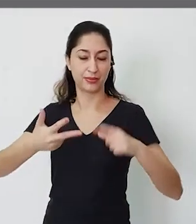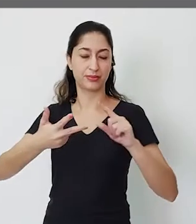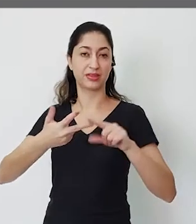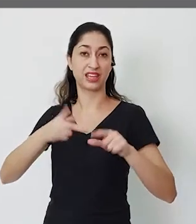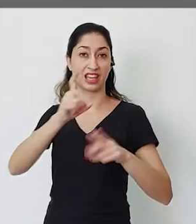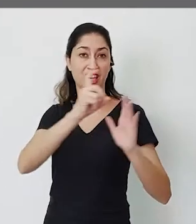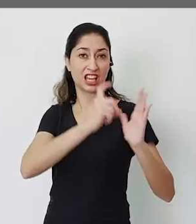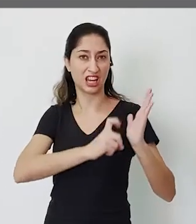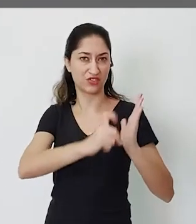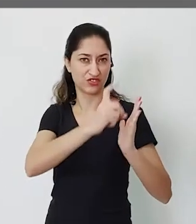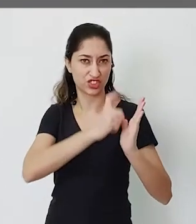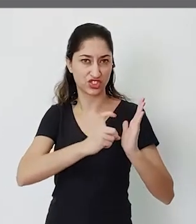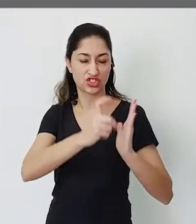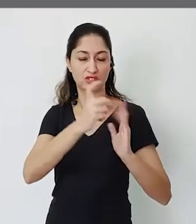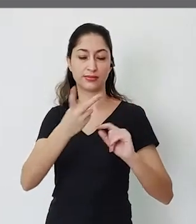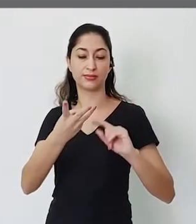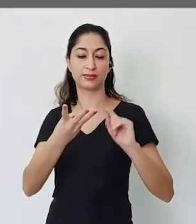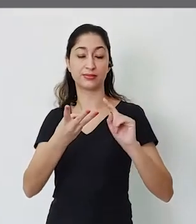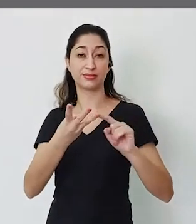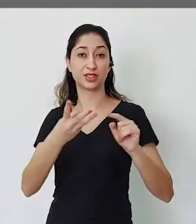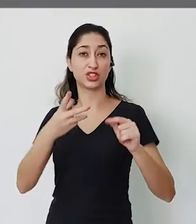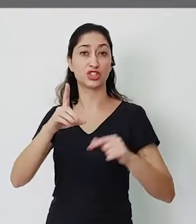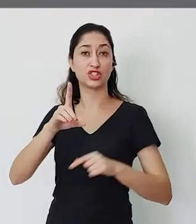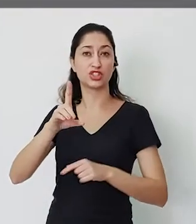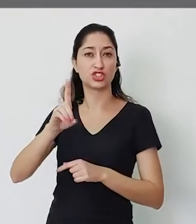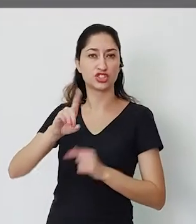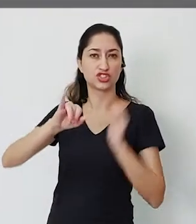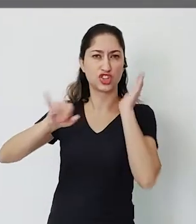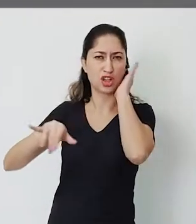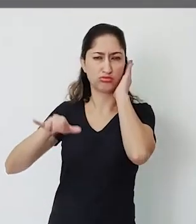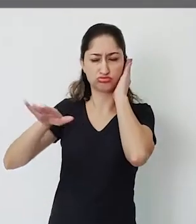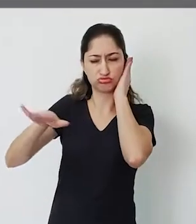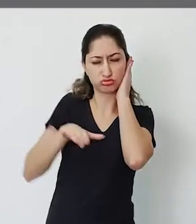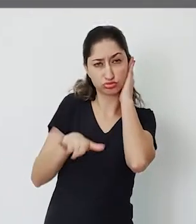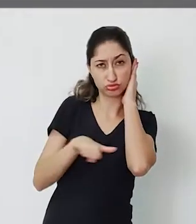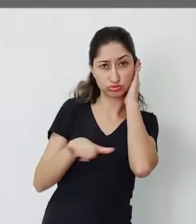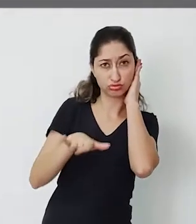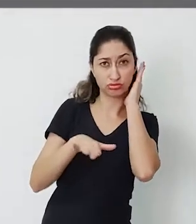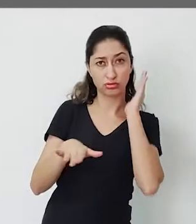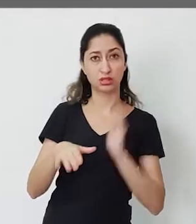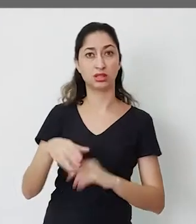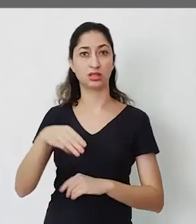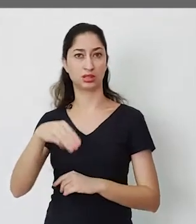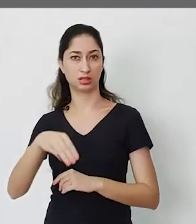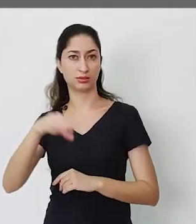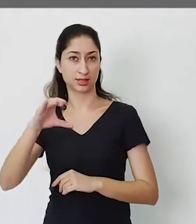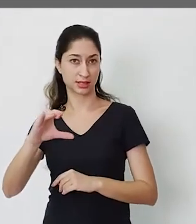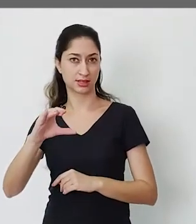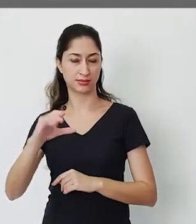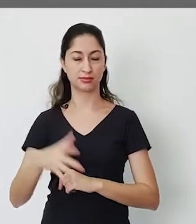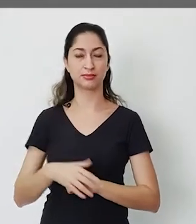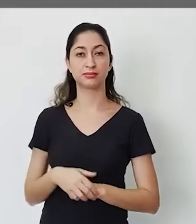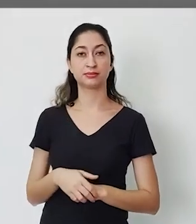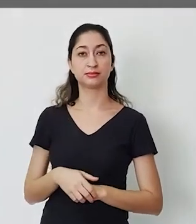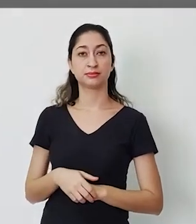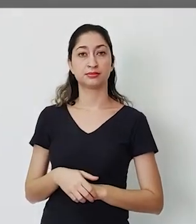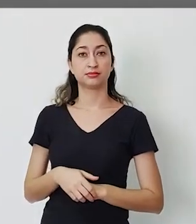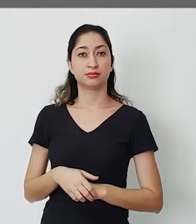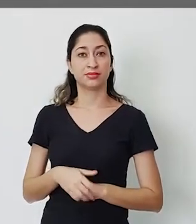tem abertura para essas frentes negras, periféricas, trans, femininas, feministas, dentro de